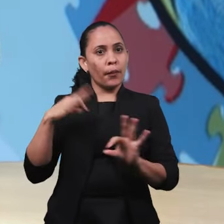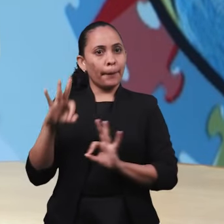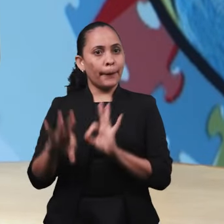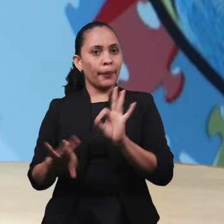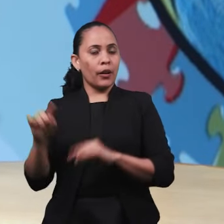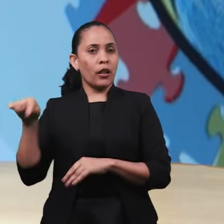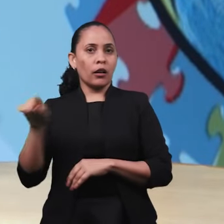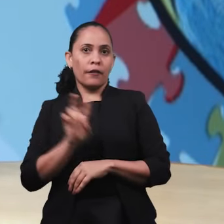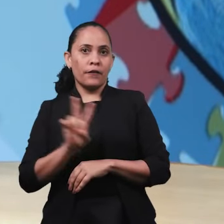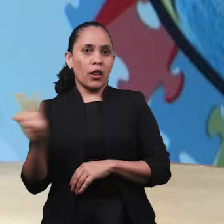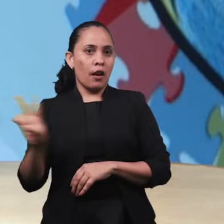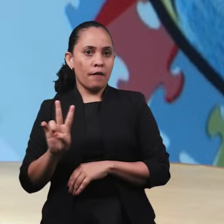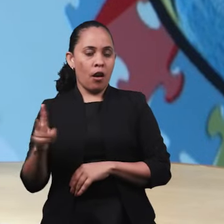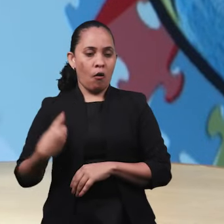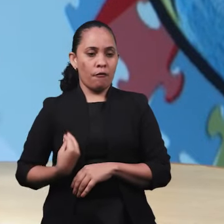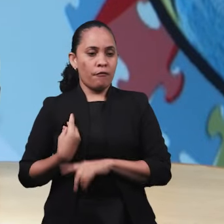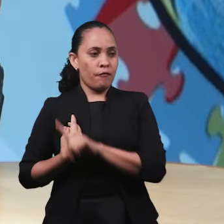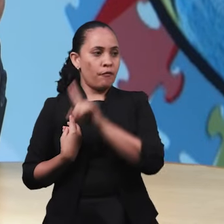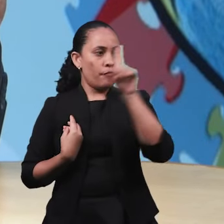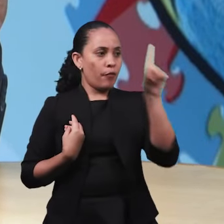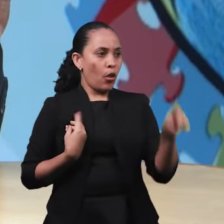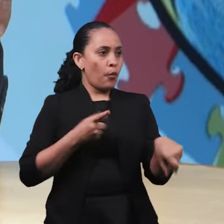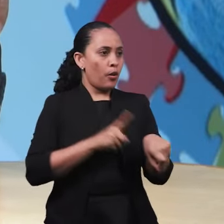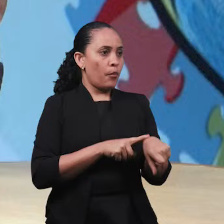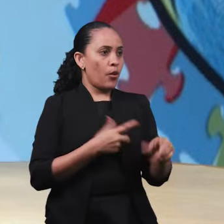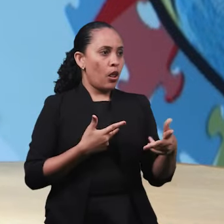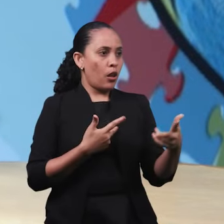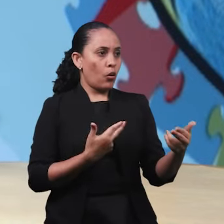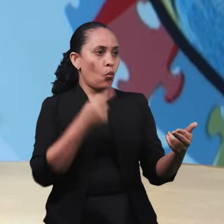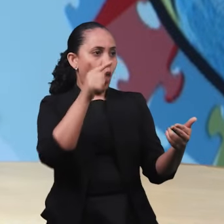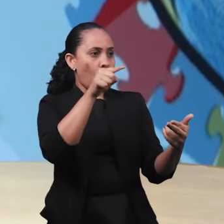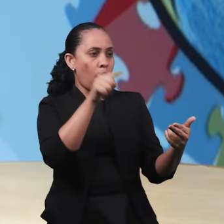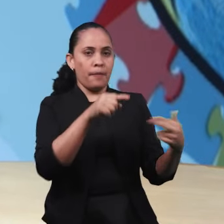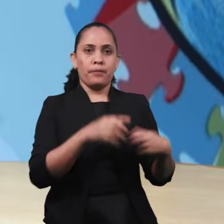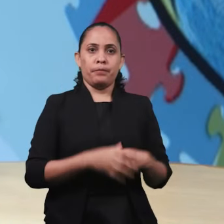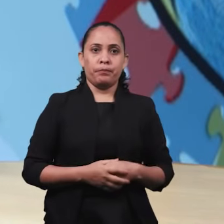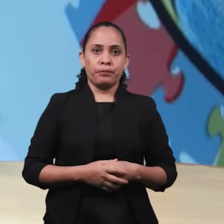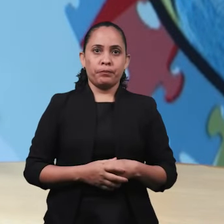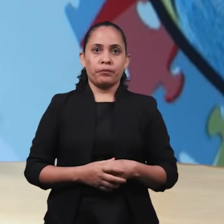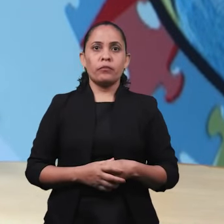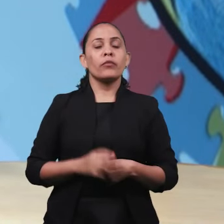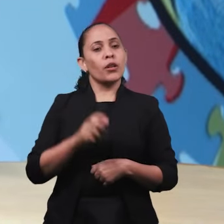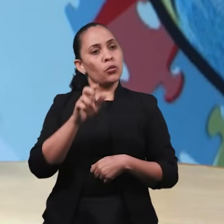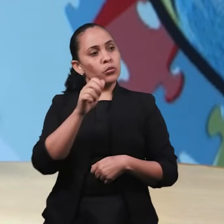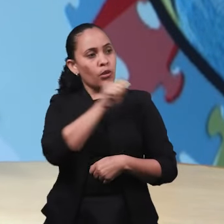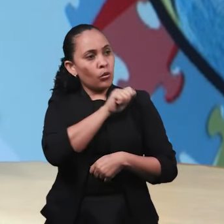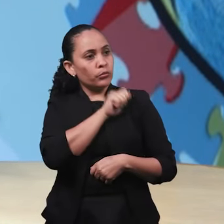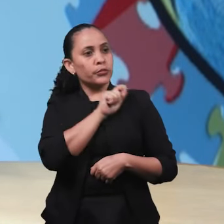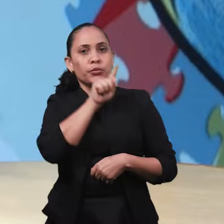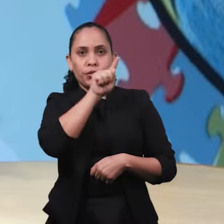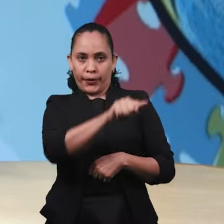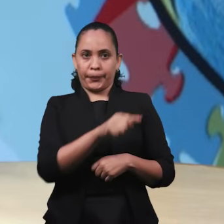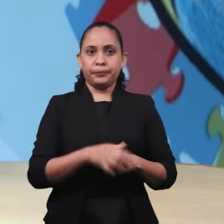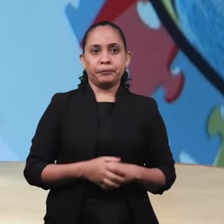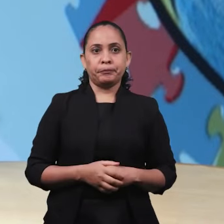for feito aqui em Vila Velha, ao vivo, ao mesmo tempo, será feito em Sergipe, com os alunos de